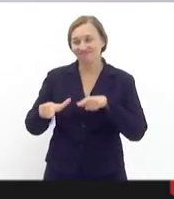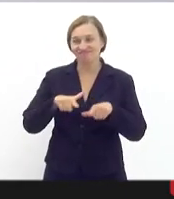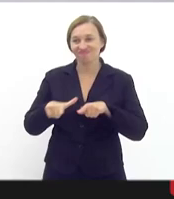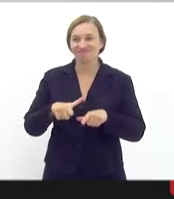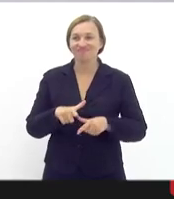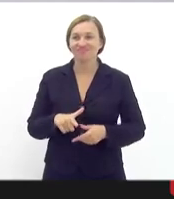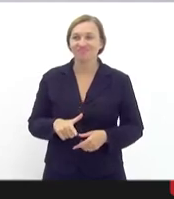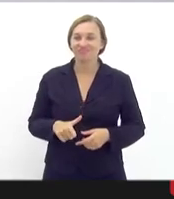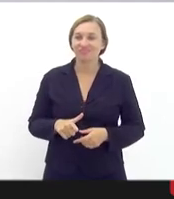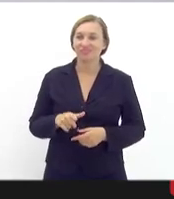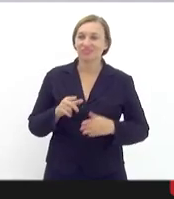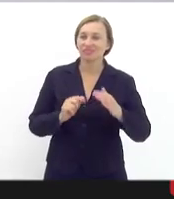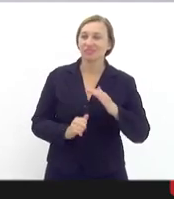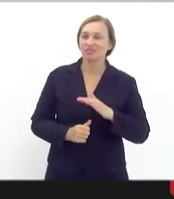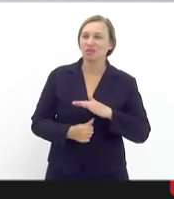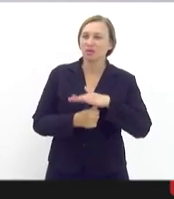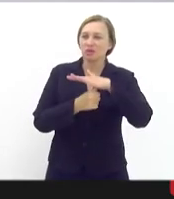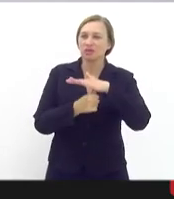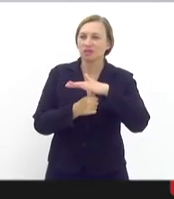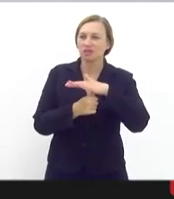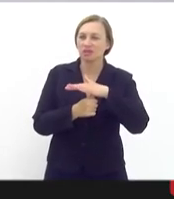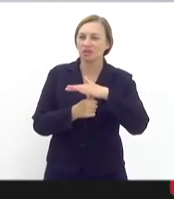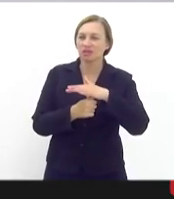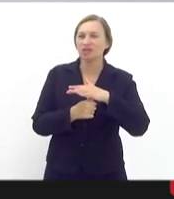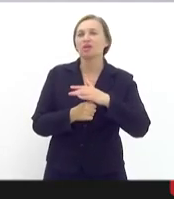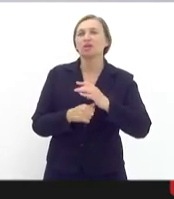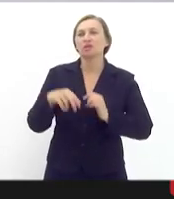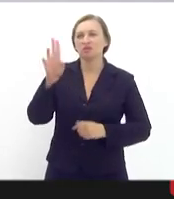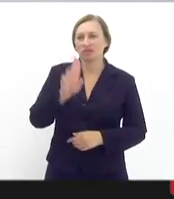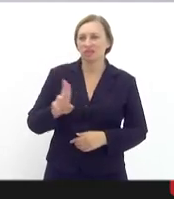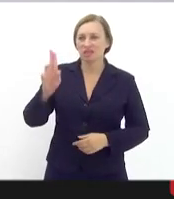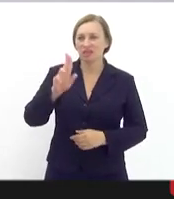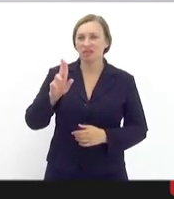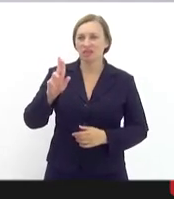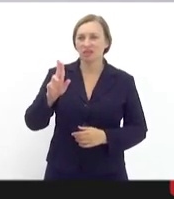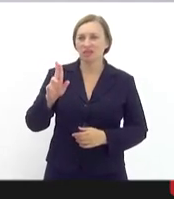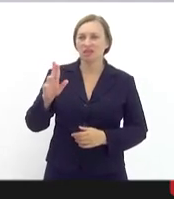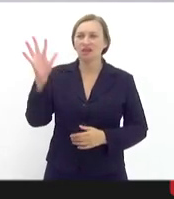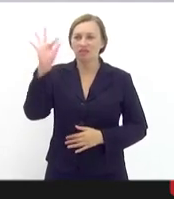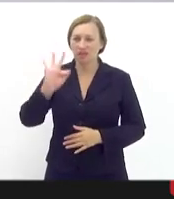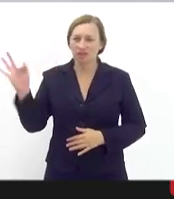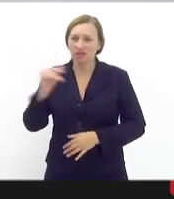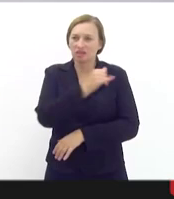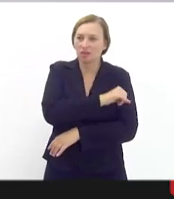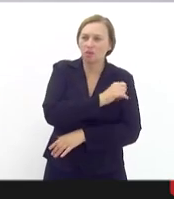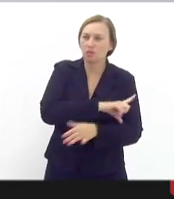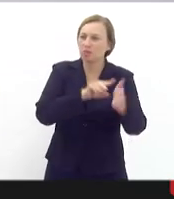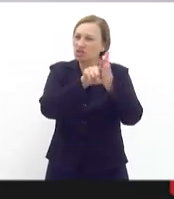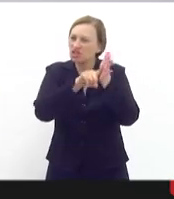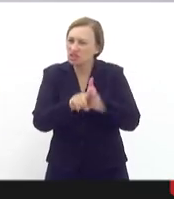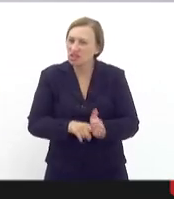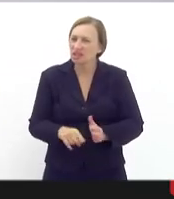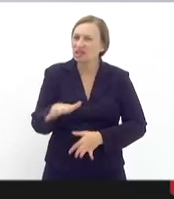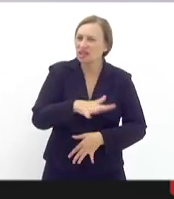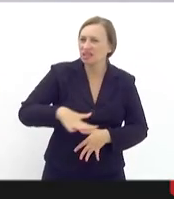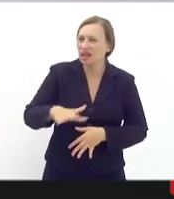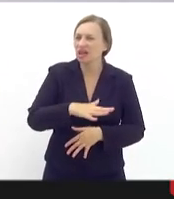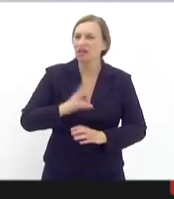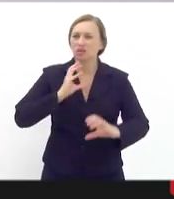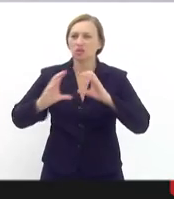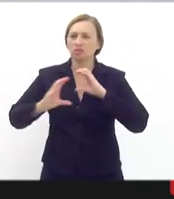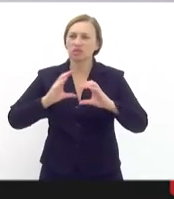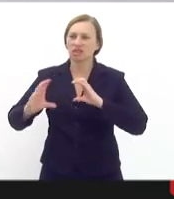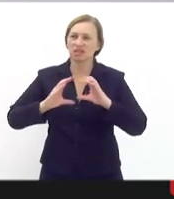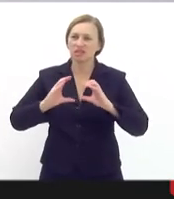ser pró-reitora de extensão da Universidade Federal do Rio de Janeiro, é pesquisadora na área de comunicação, professora, atua há muitos